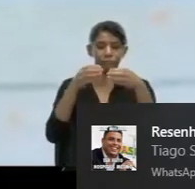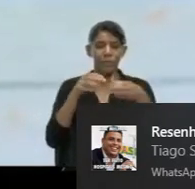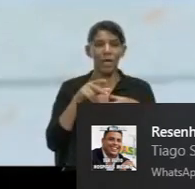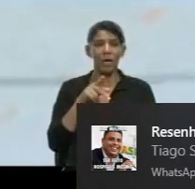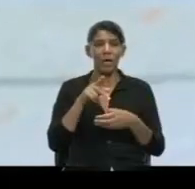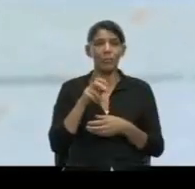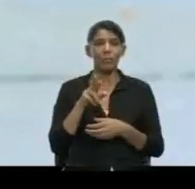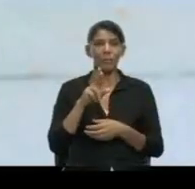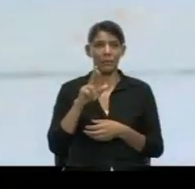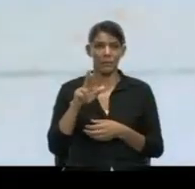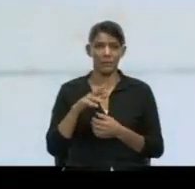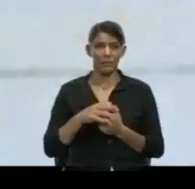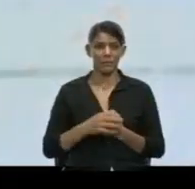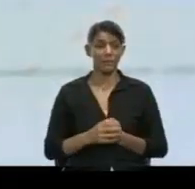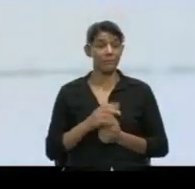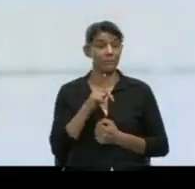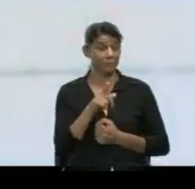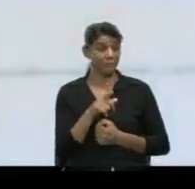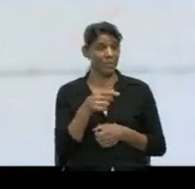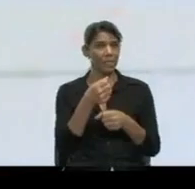Essa maquete